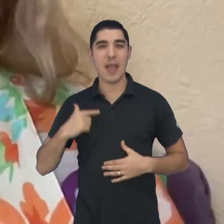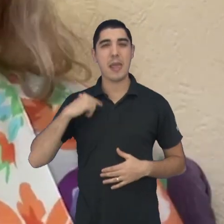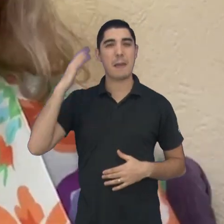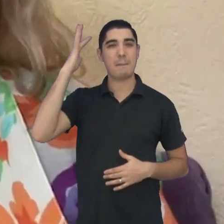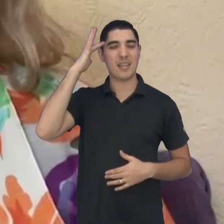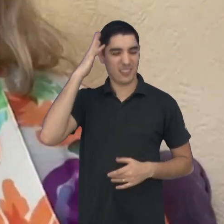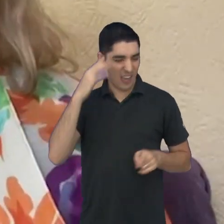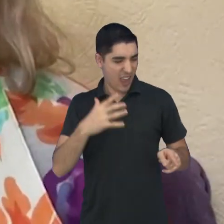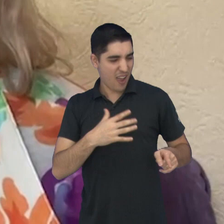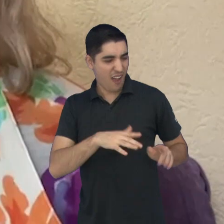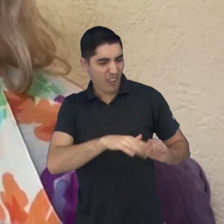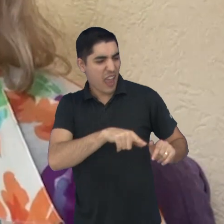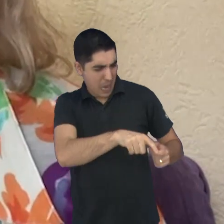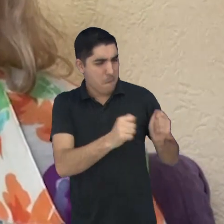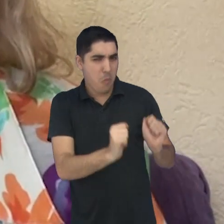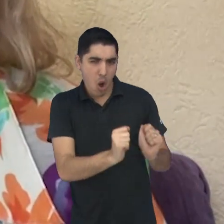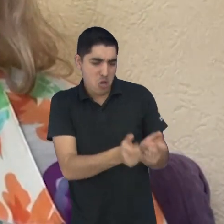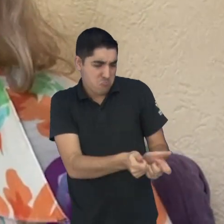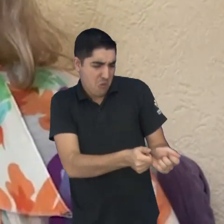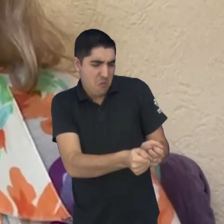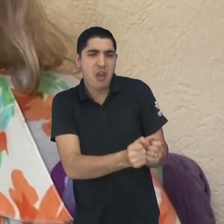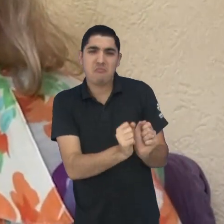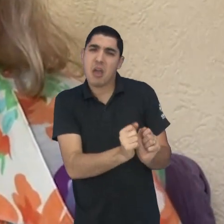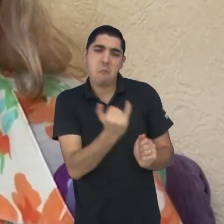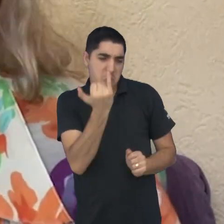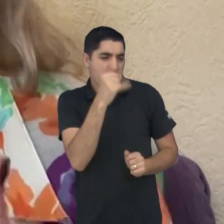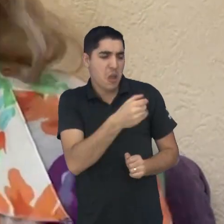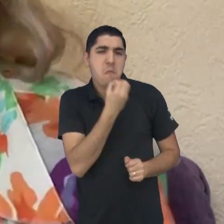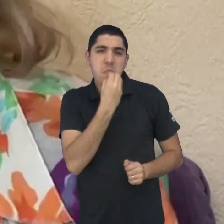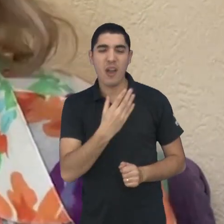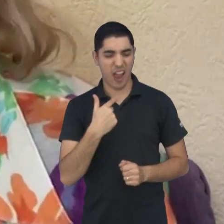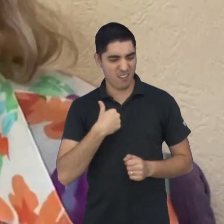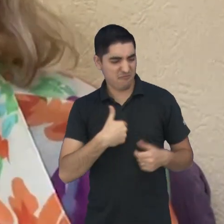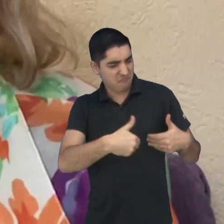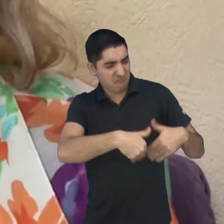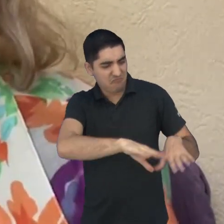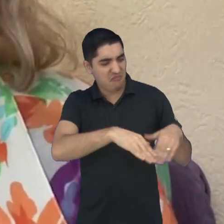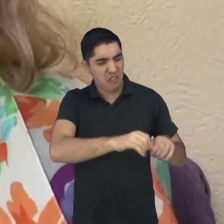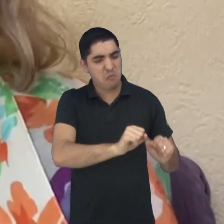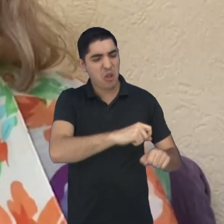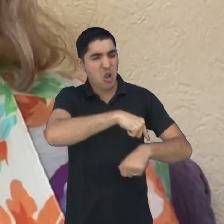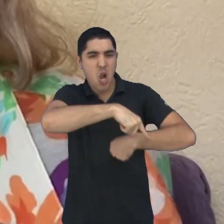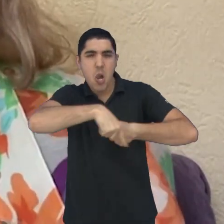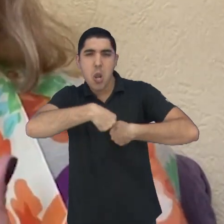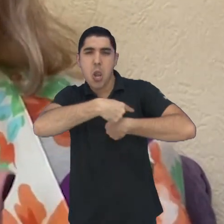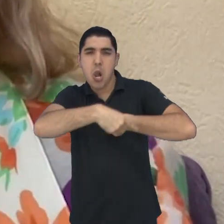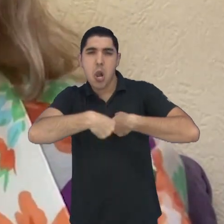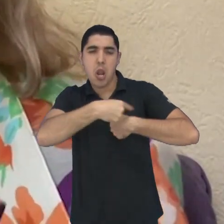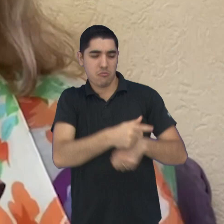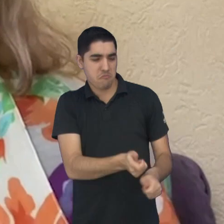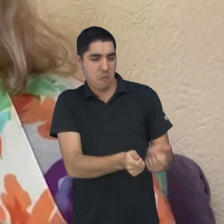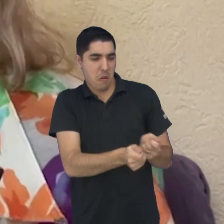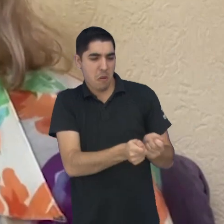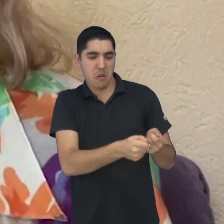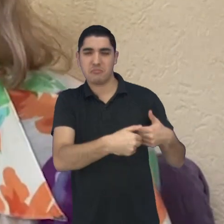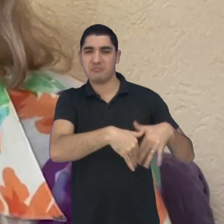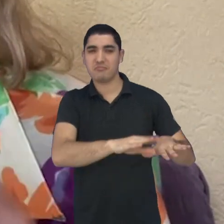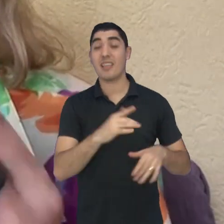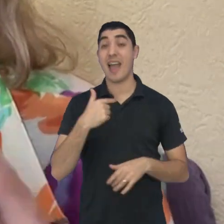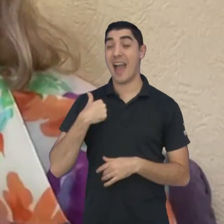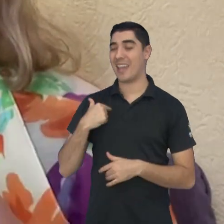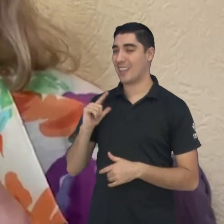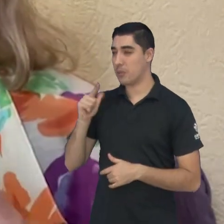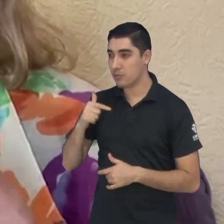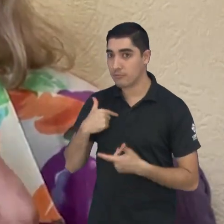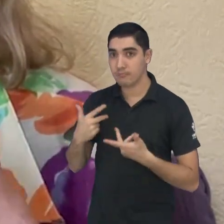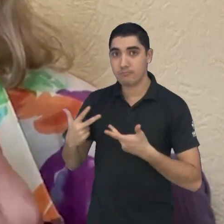que as crianças precisam ser entretidas o tempo todo. E eu acabava deixando ele tempo demais nas telas. E quando eu percebi que